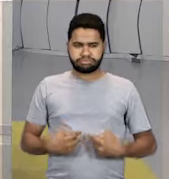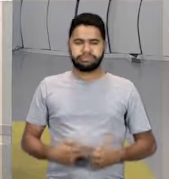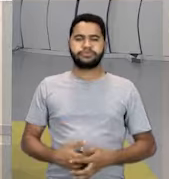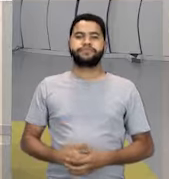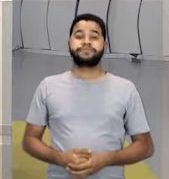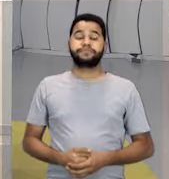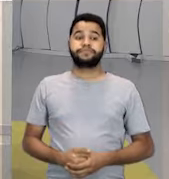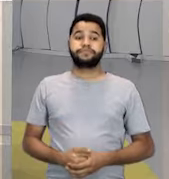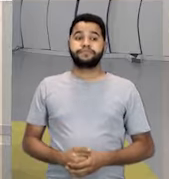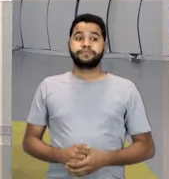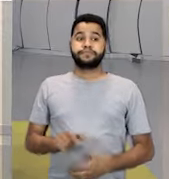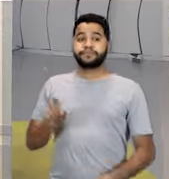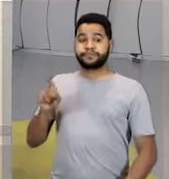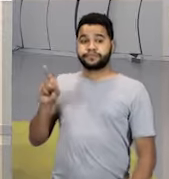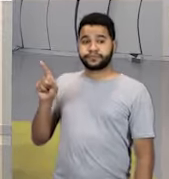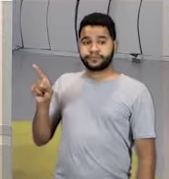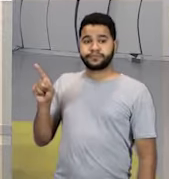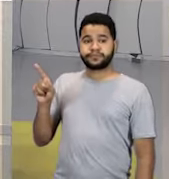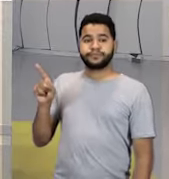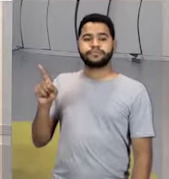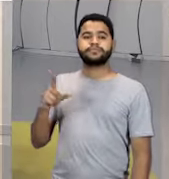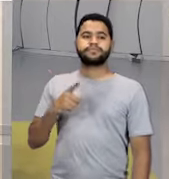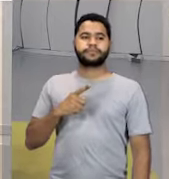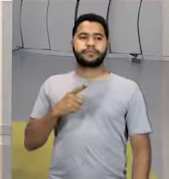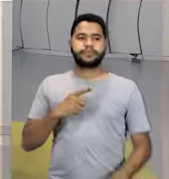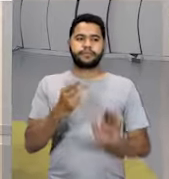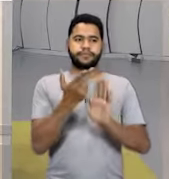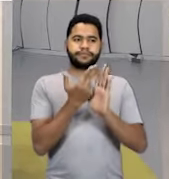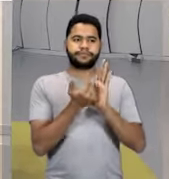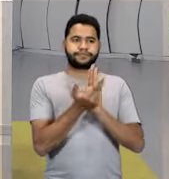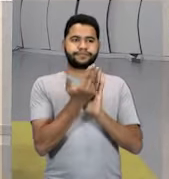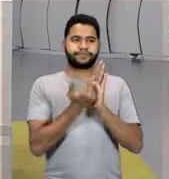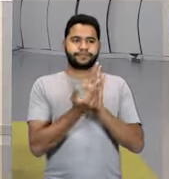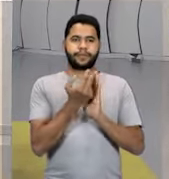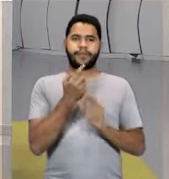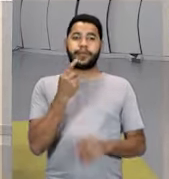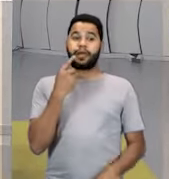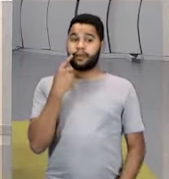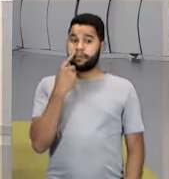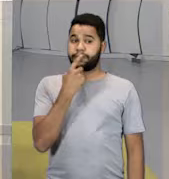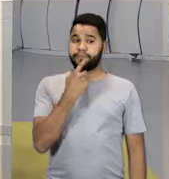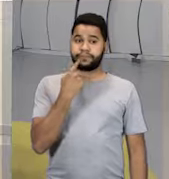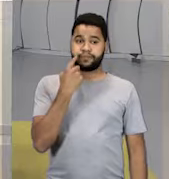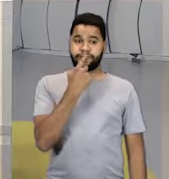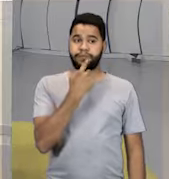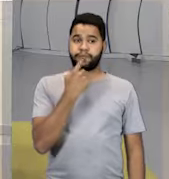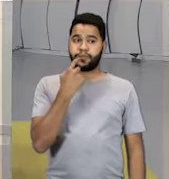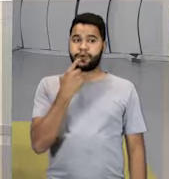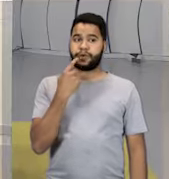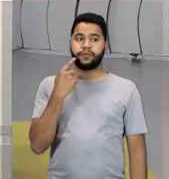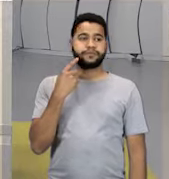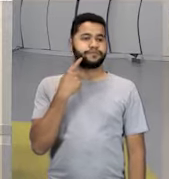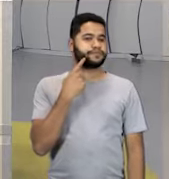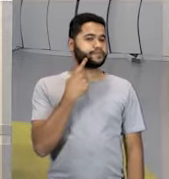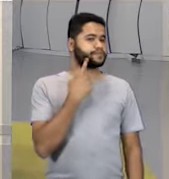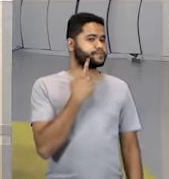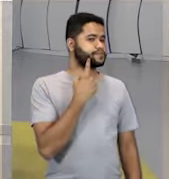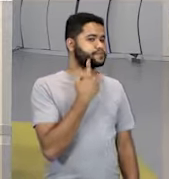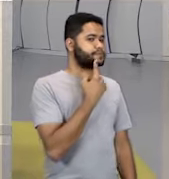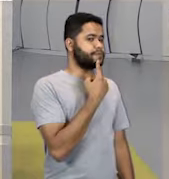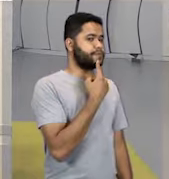só, aqui tem, né, na ilustração, a boca, né, aqui. A gente tem